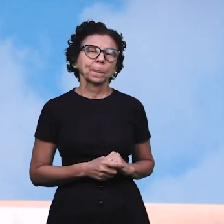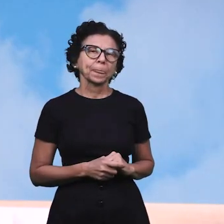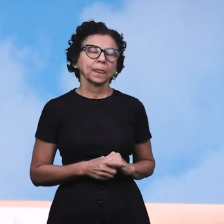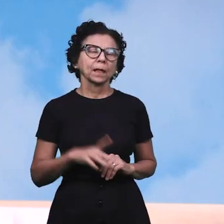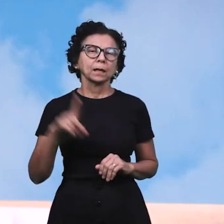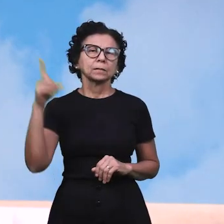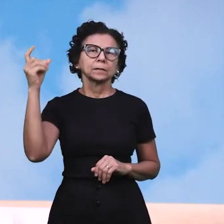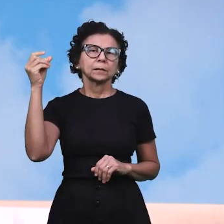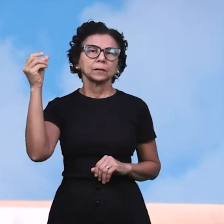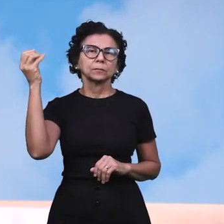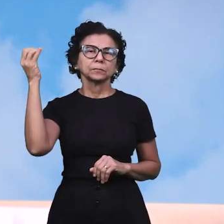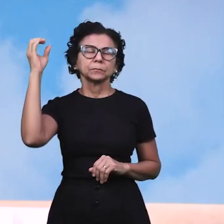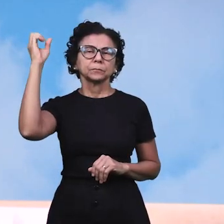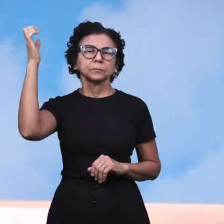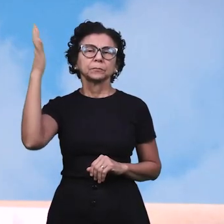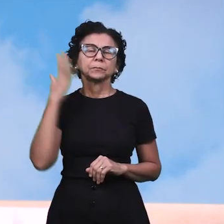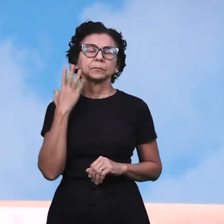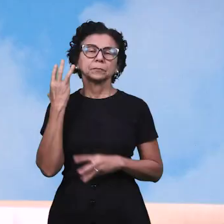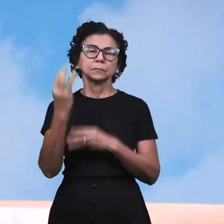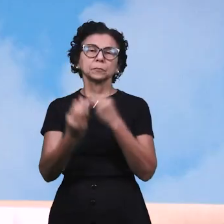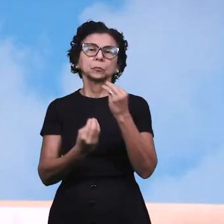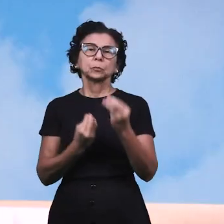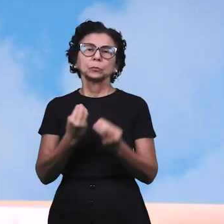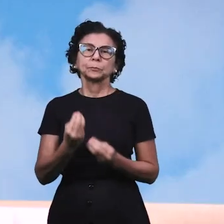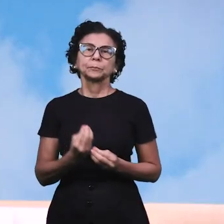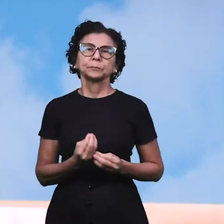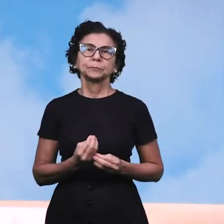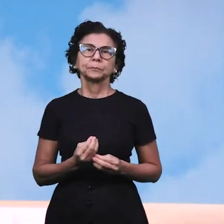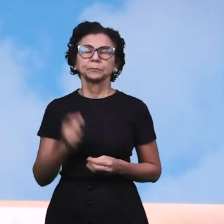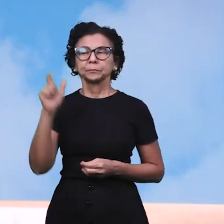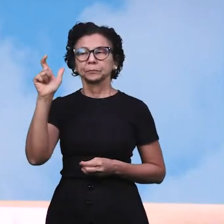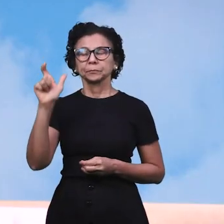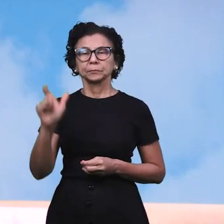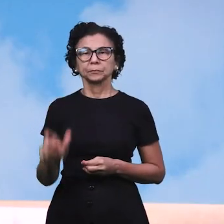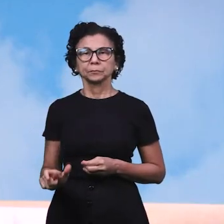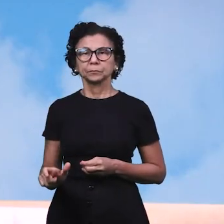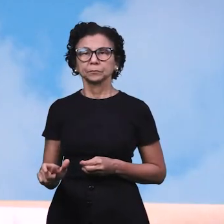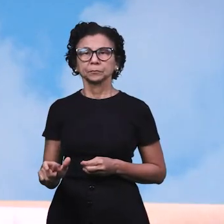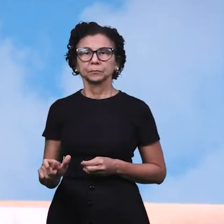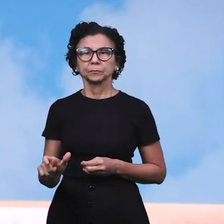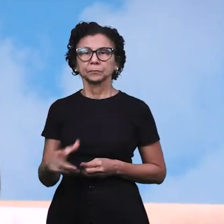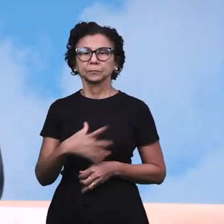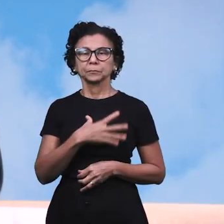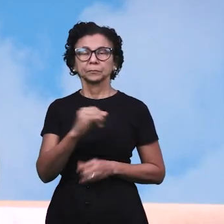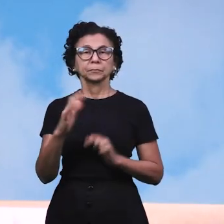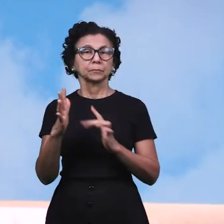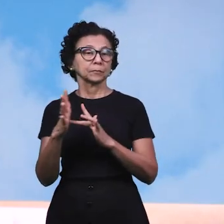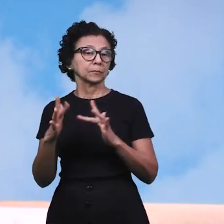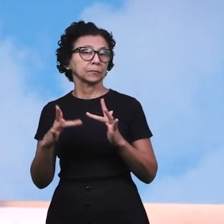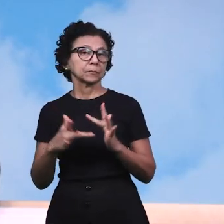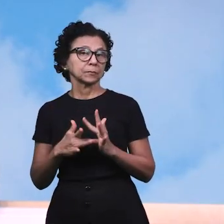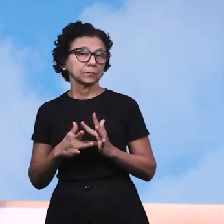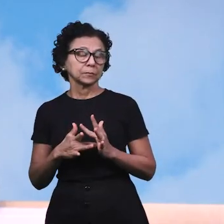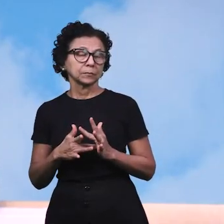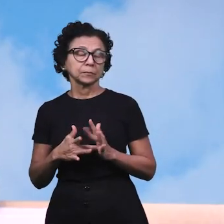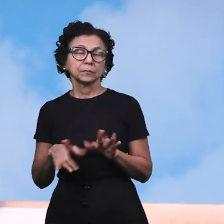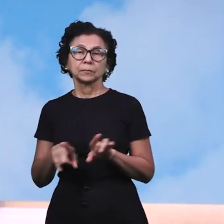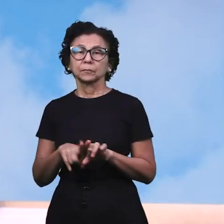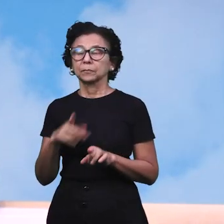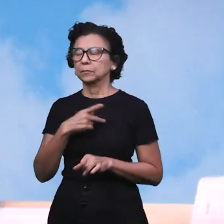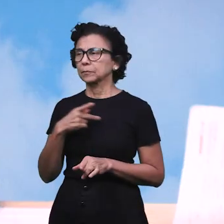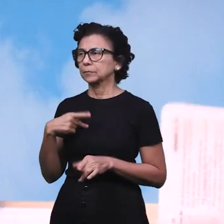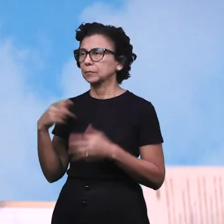homem? Através do Filho. O Pai se revela através do Filho. E como o pastor Luciano